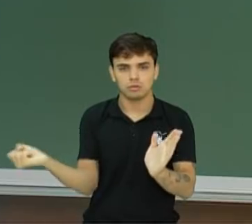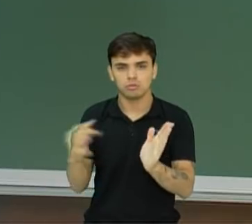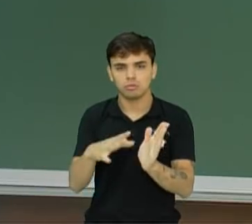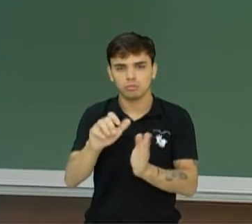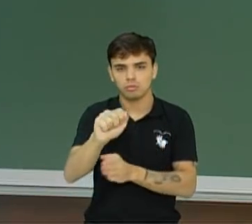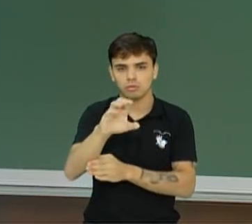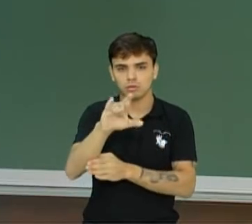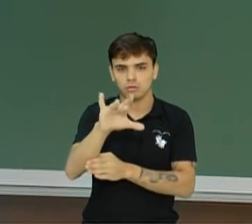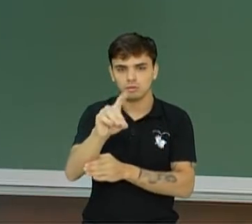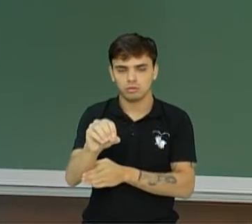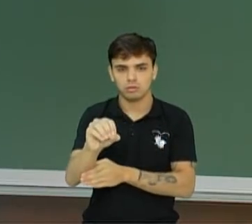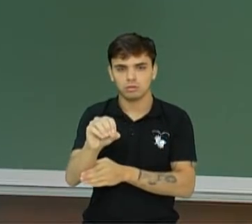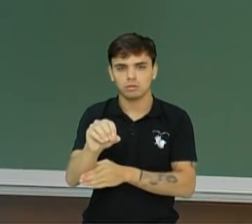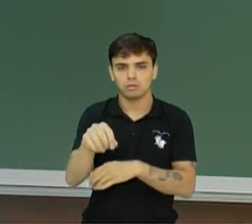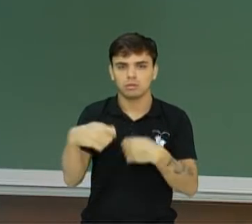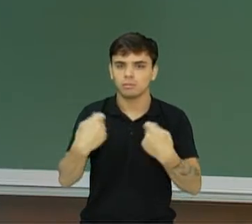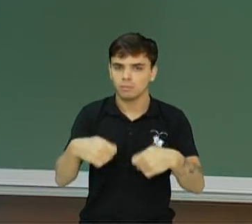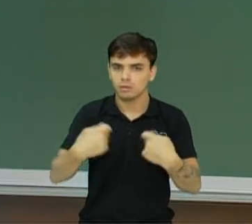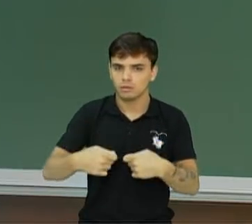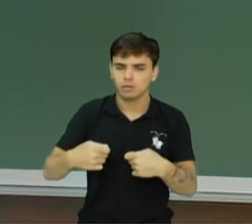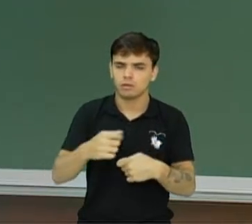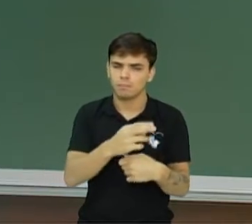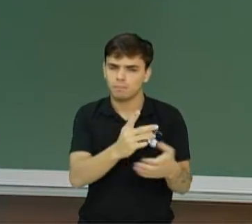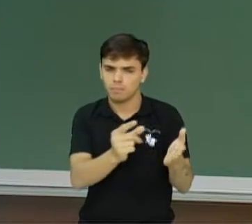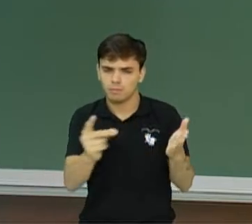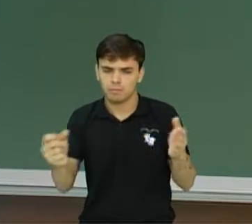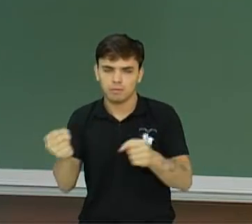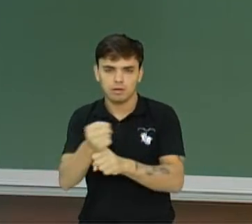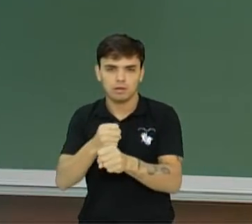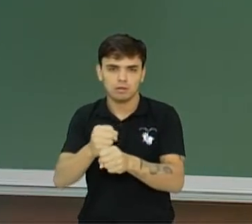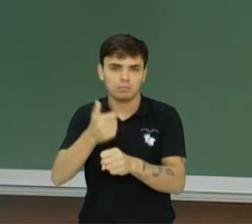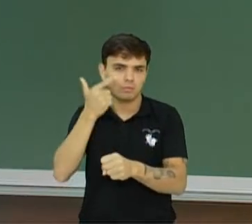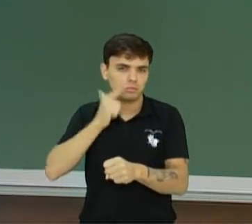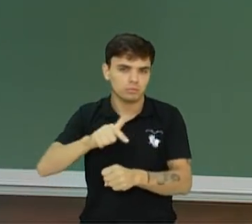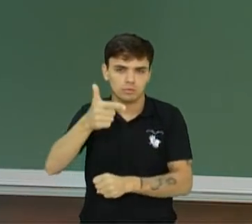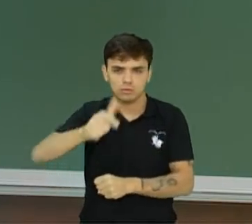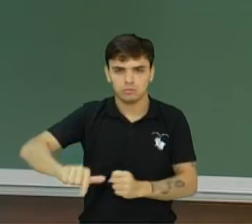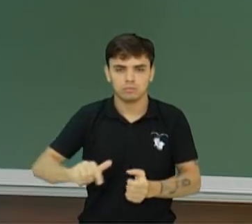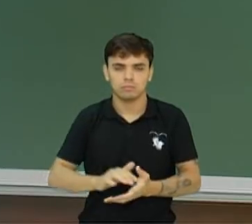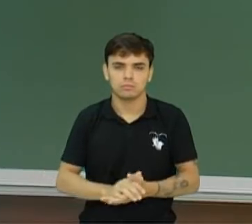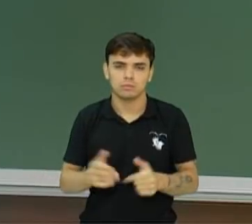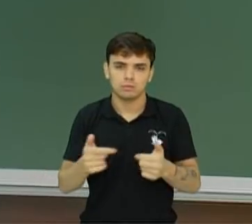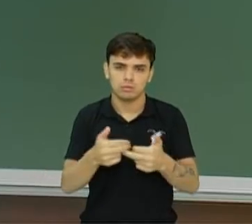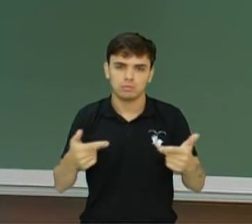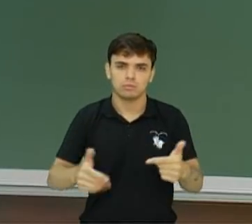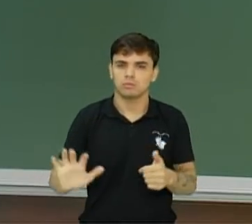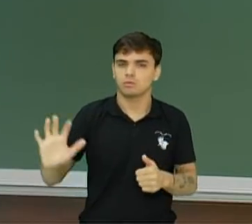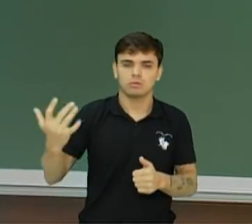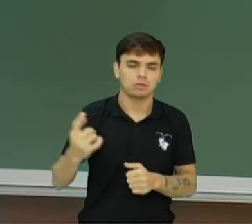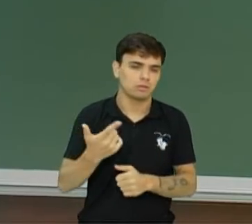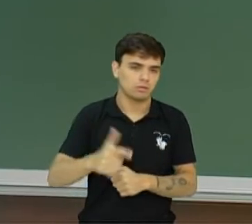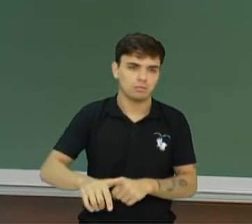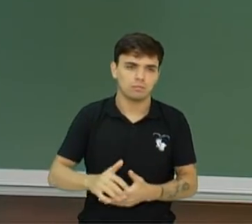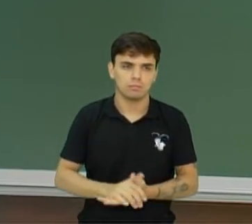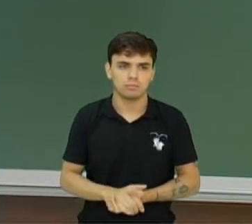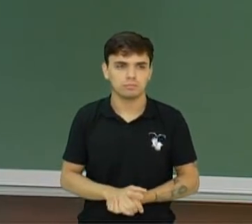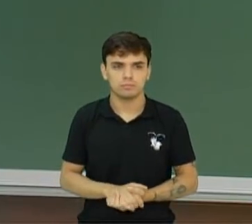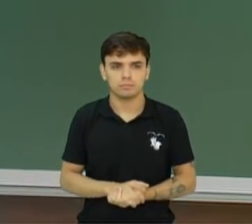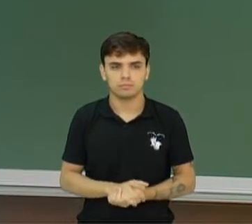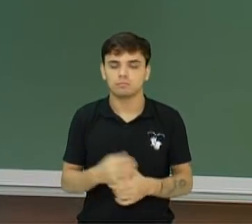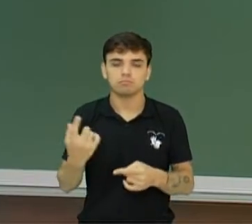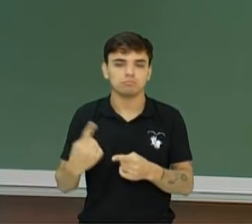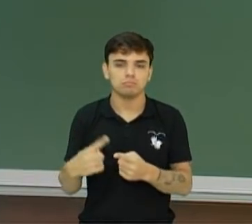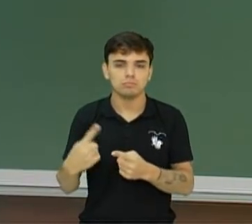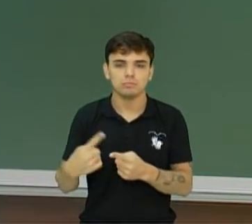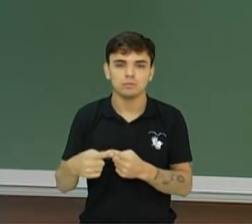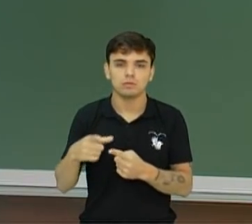pintura e foram necessários vários anos para restaurá-la. Isso é uma coisa que hoje não acontece mais. Por quê? Porque